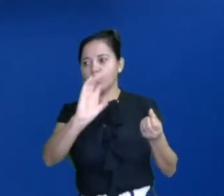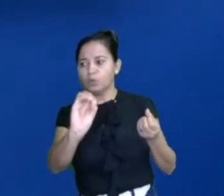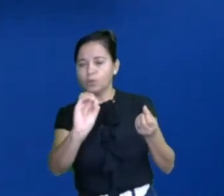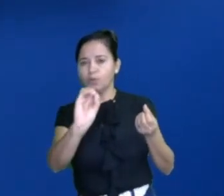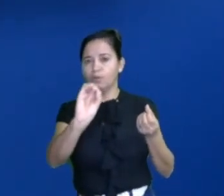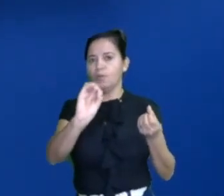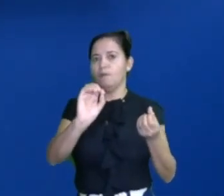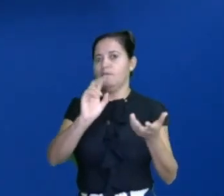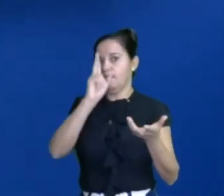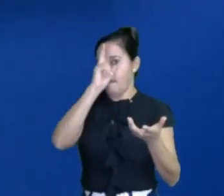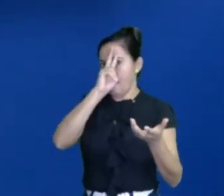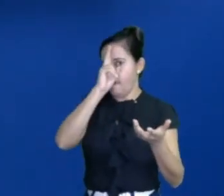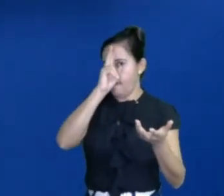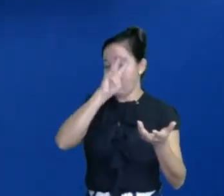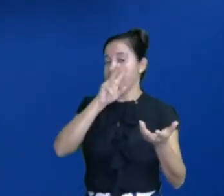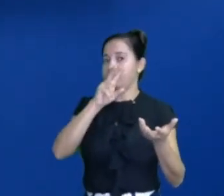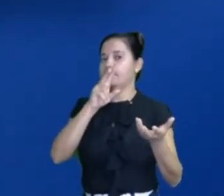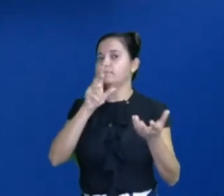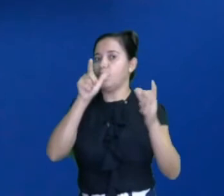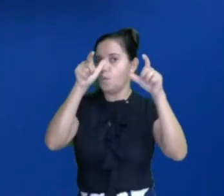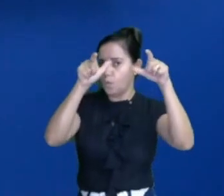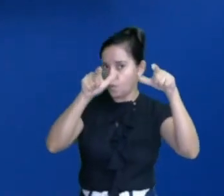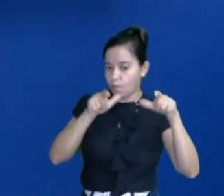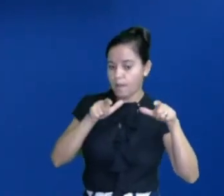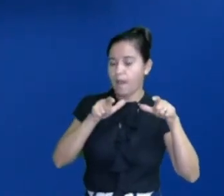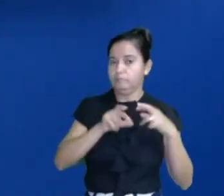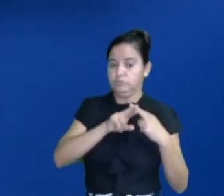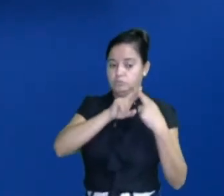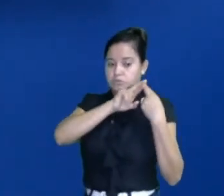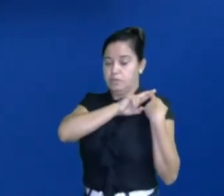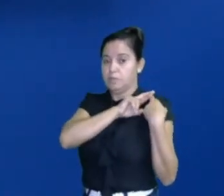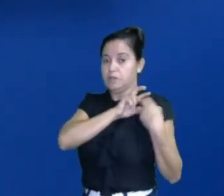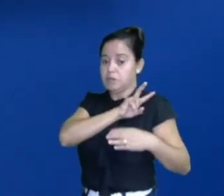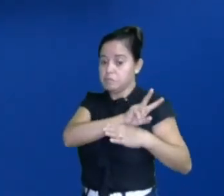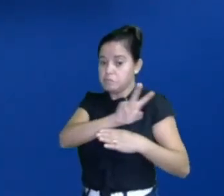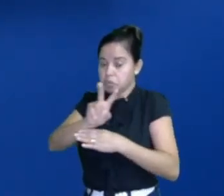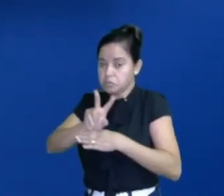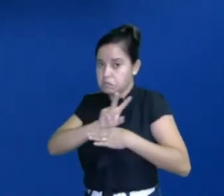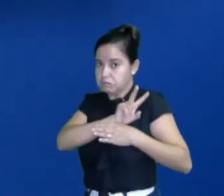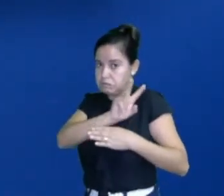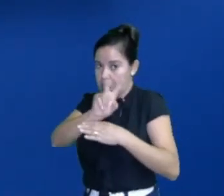instituto federal que protege esses patrimônios.